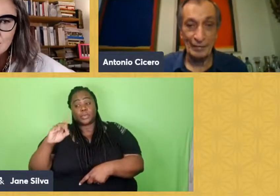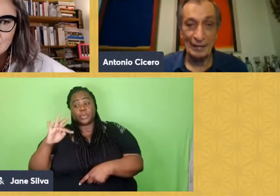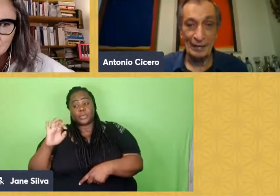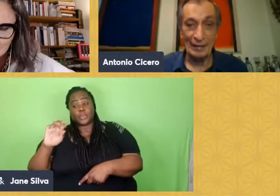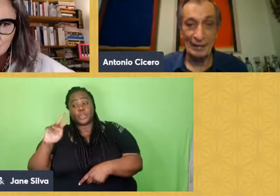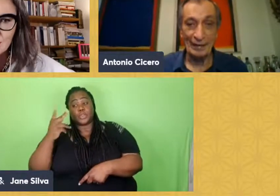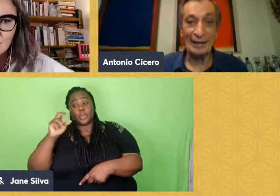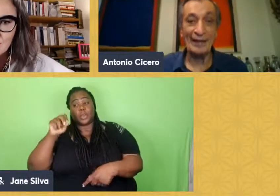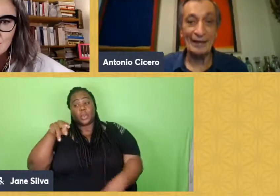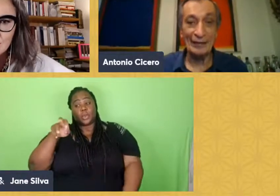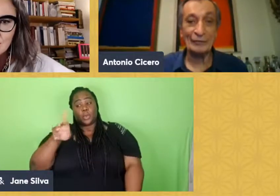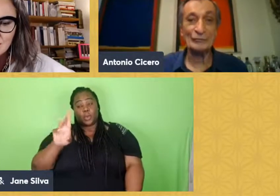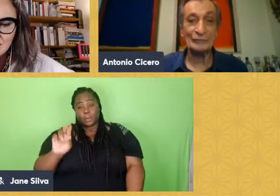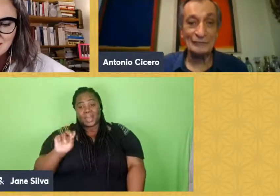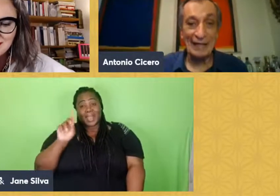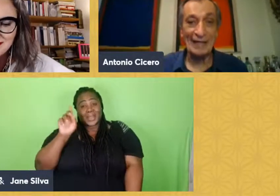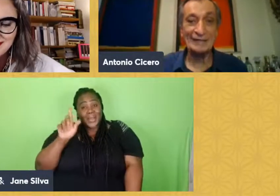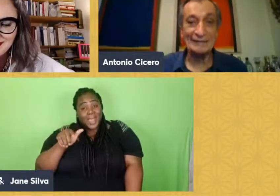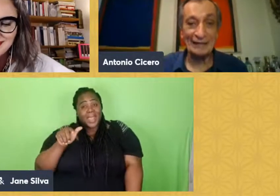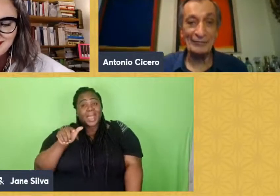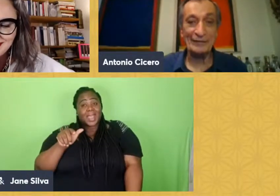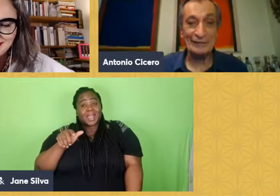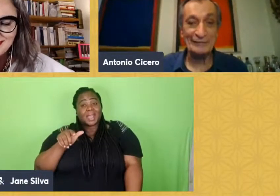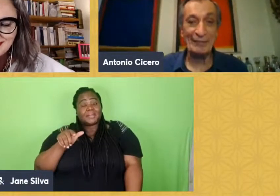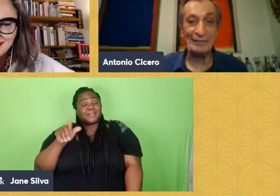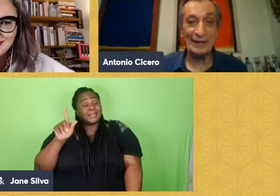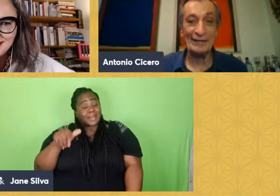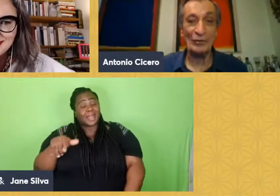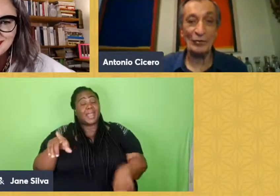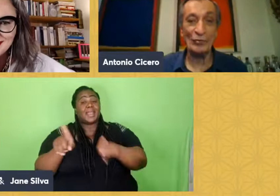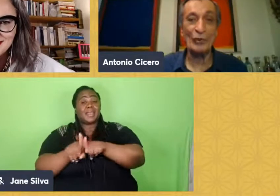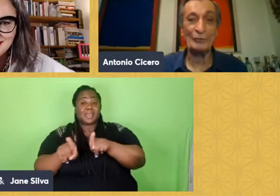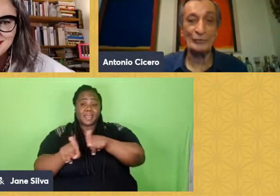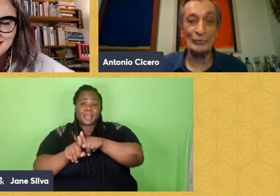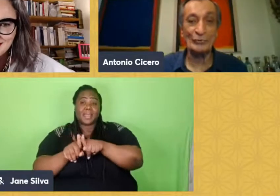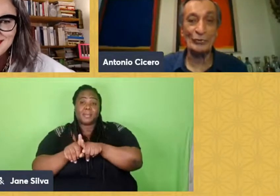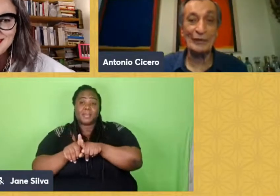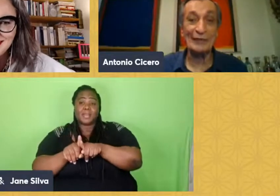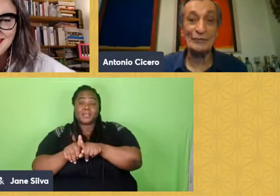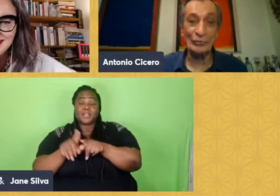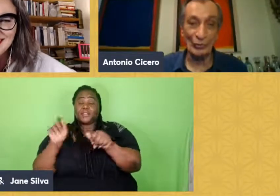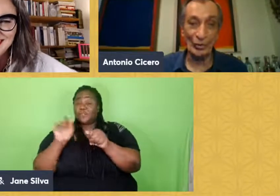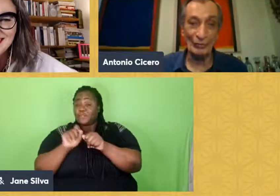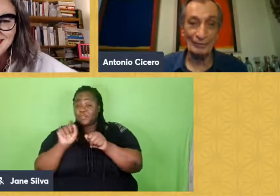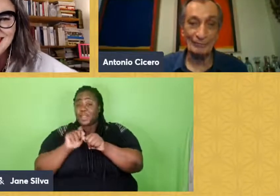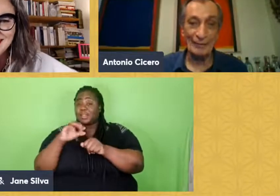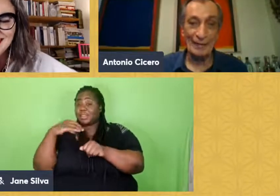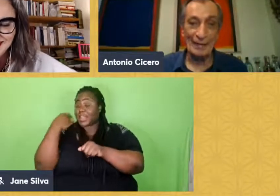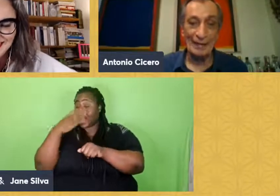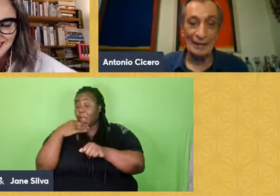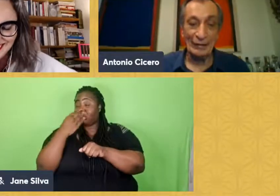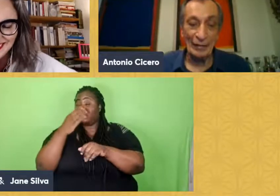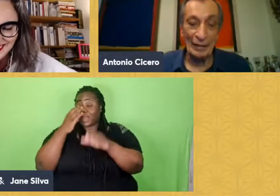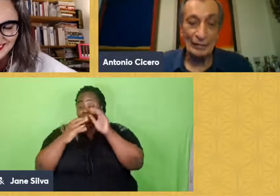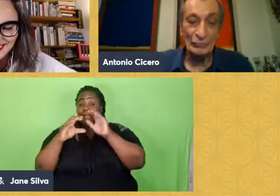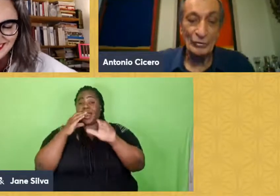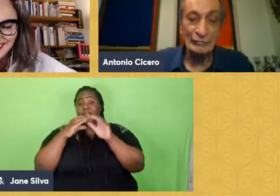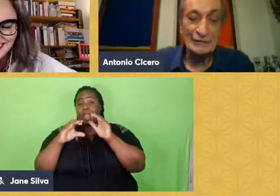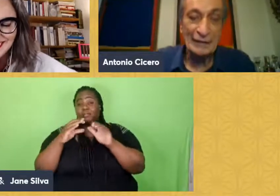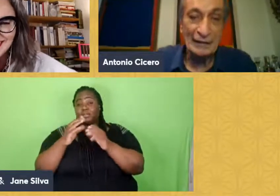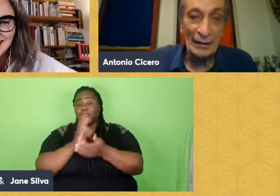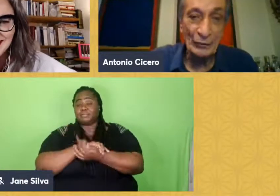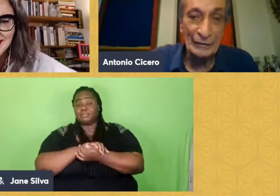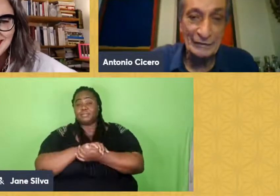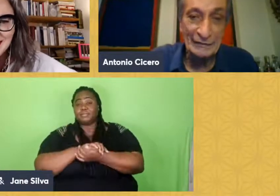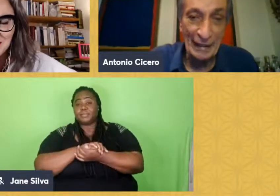Homero, era exatamente também um compositor, um cantor. Quando